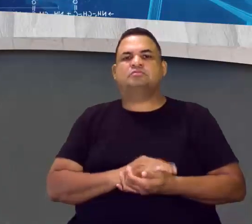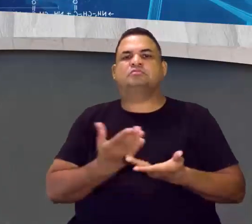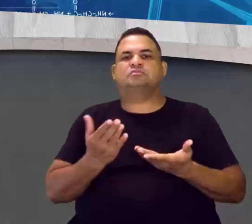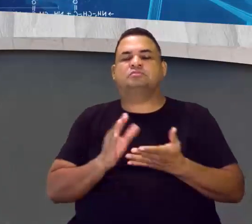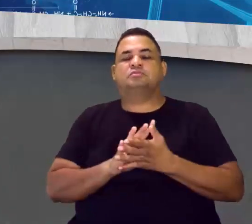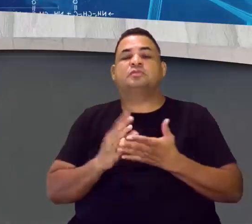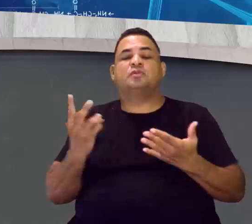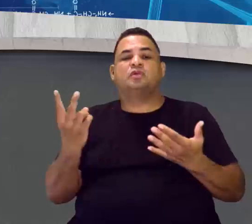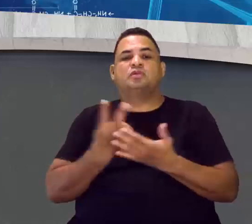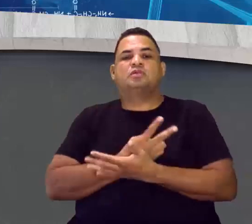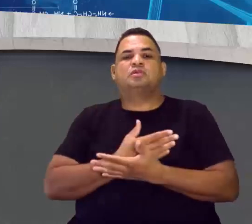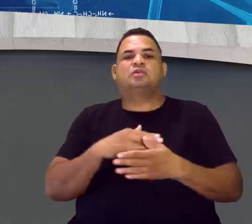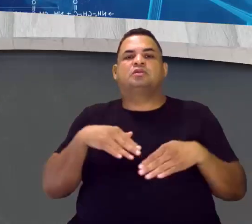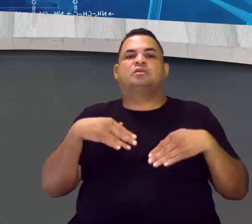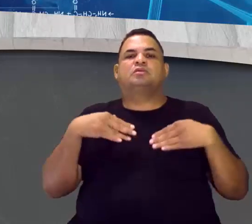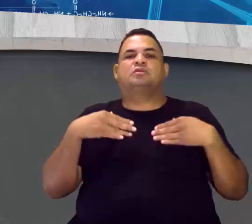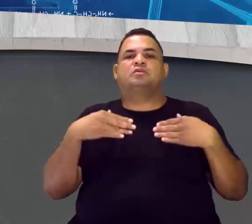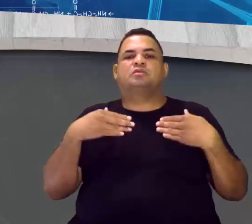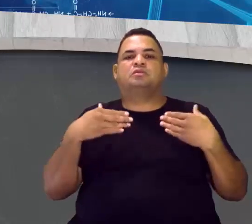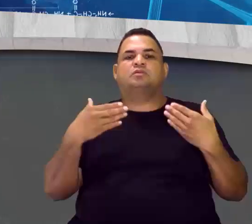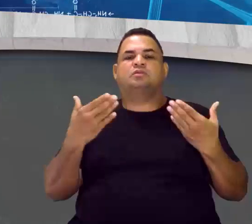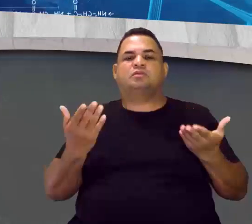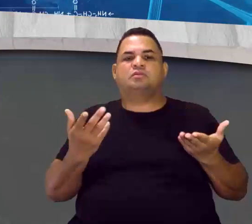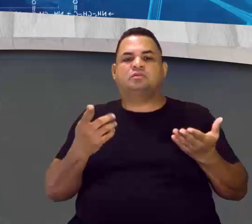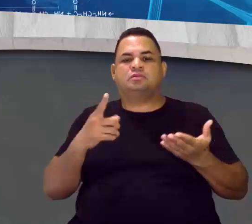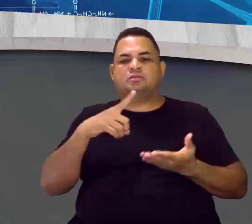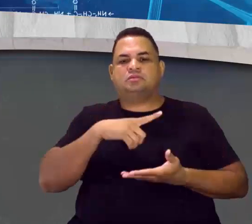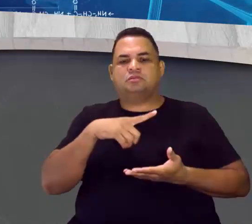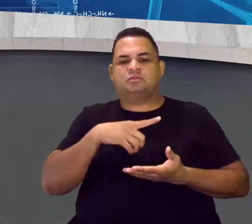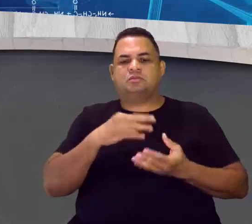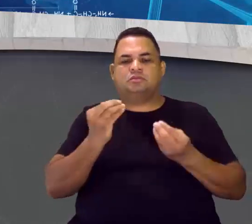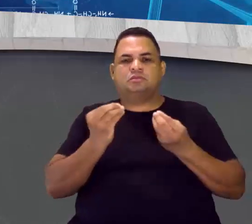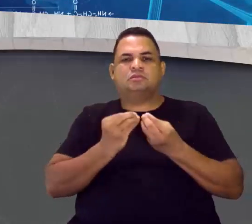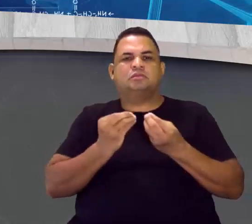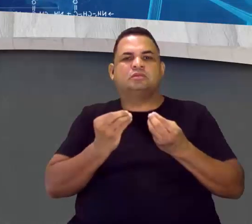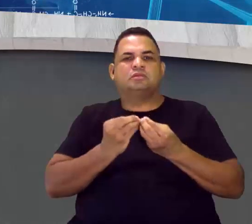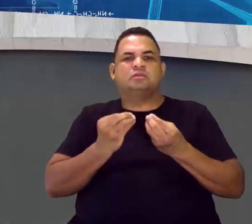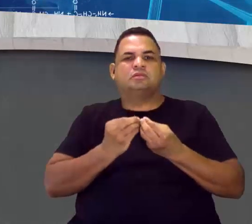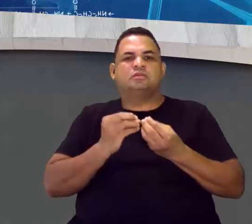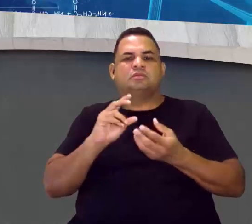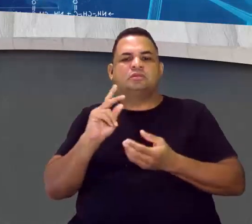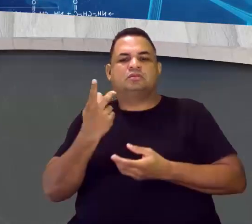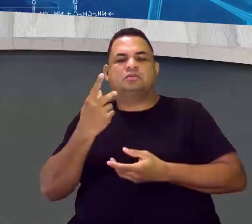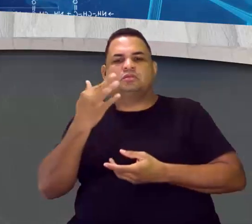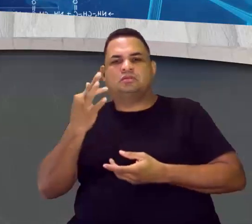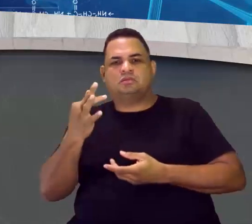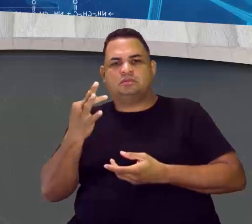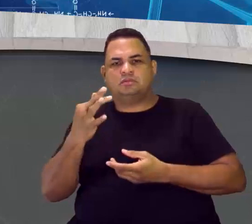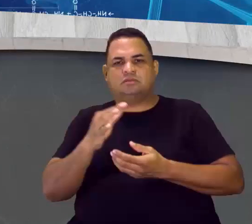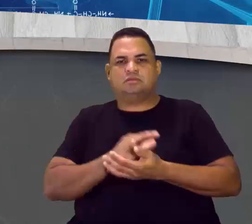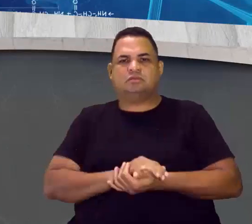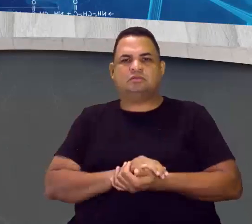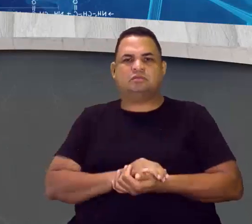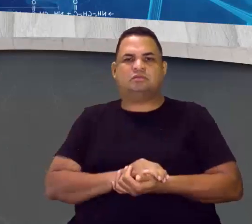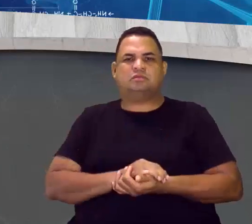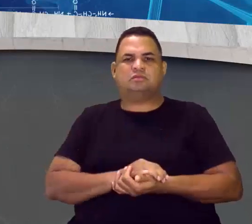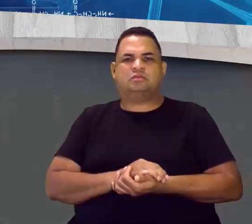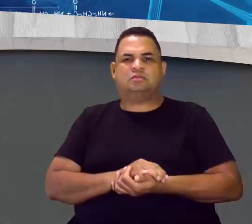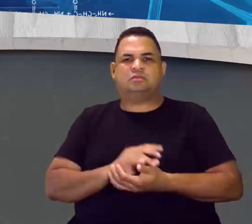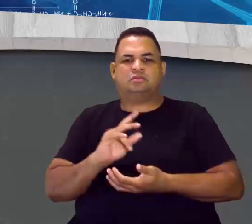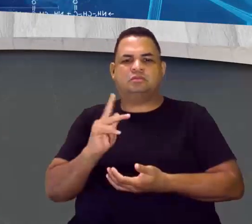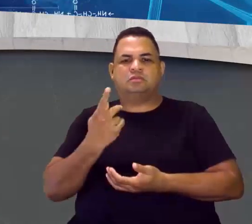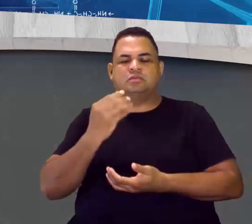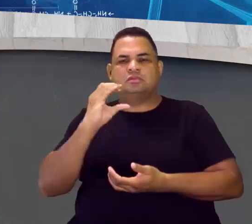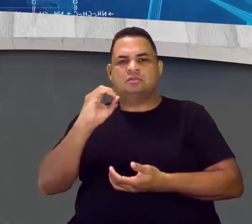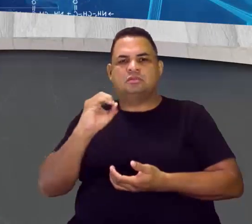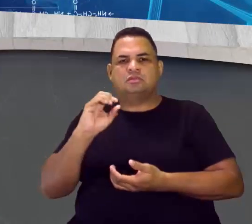só existe quando você tiver moléculas com HF, com